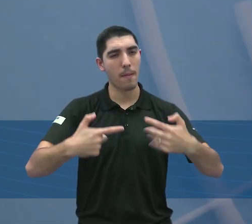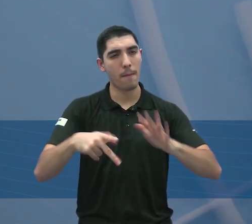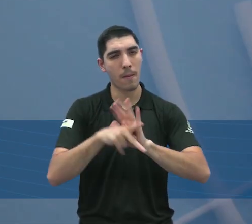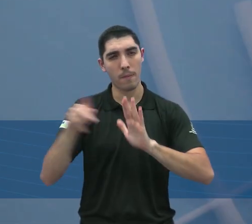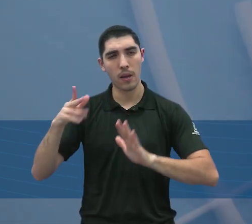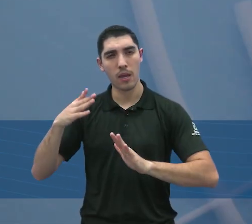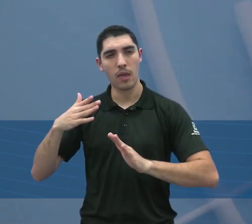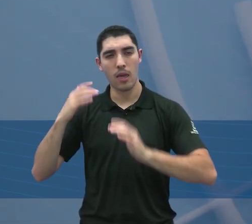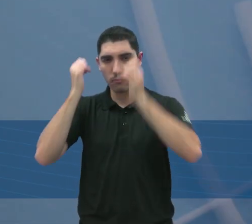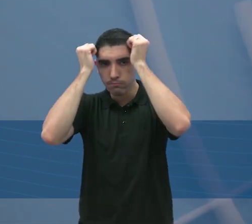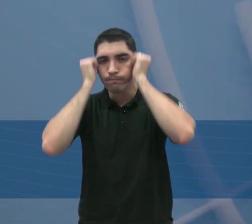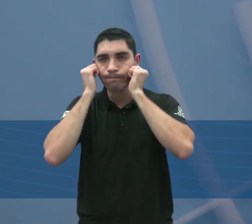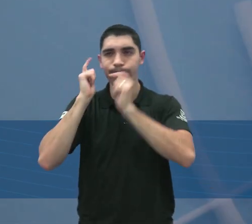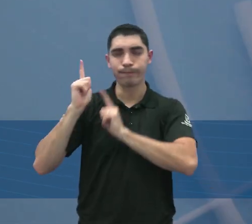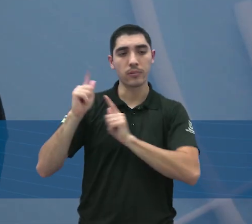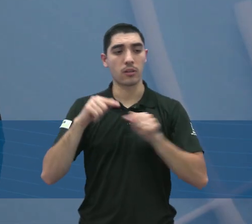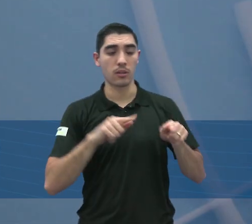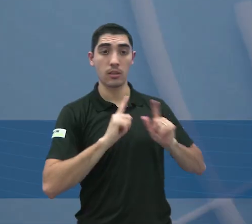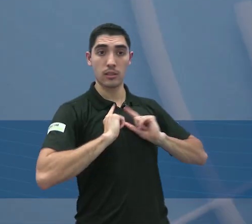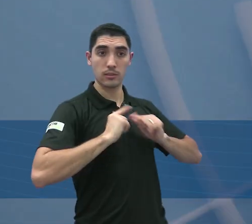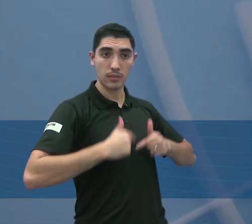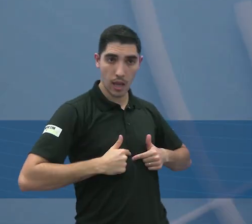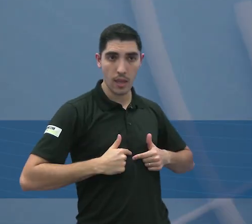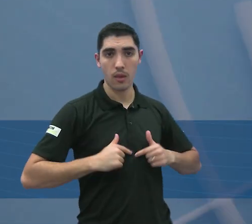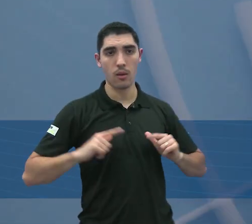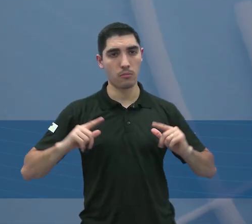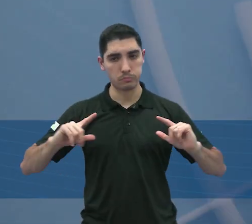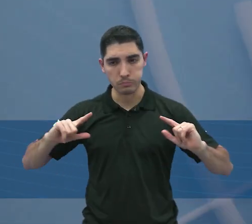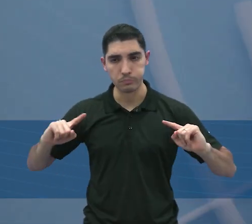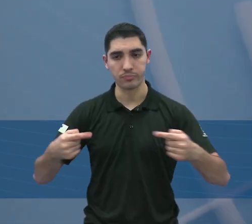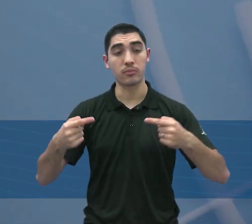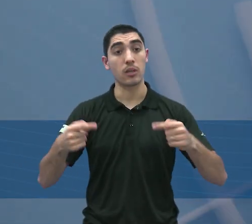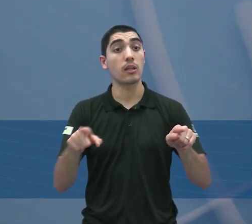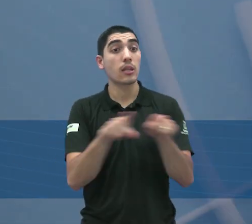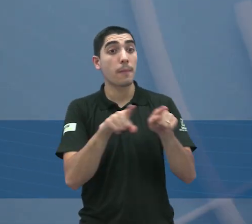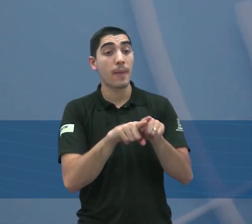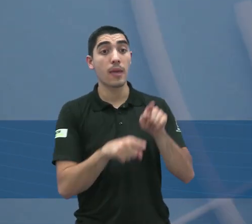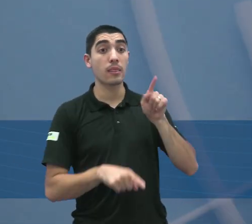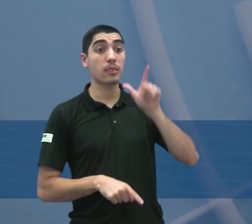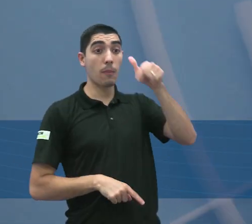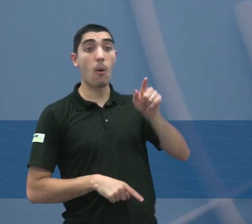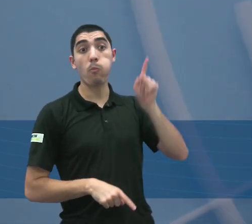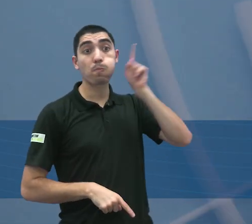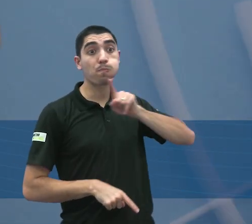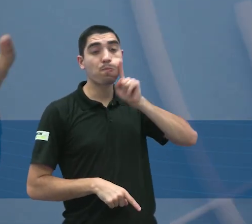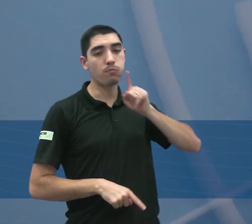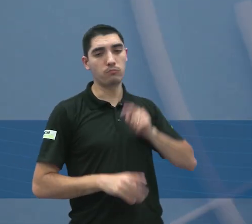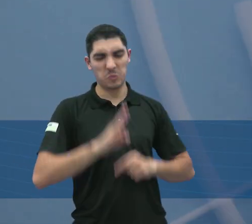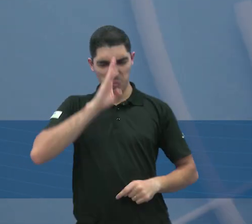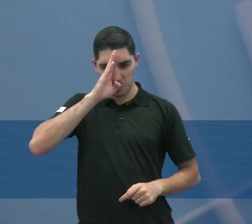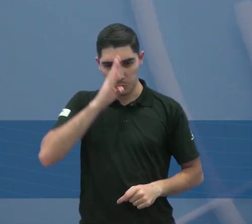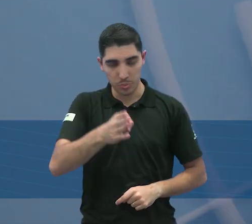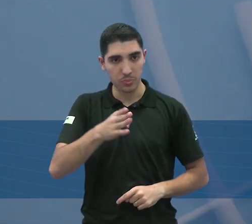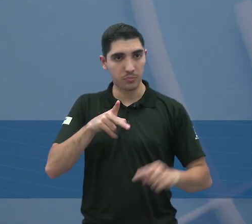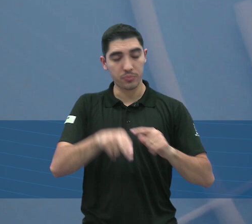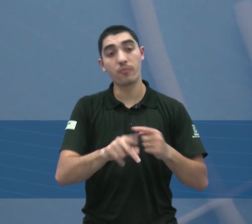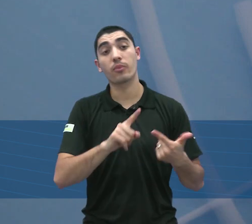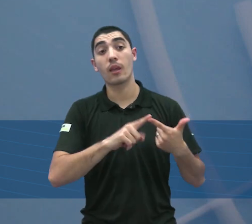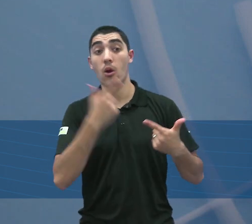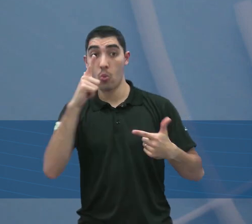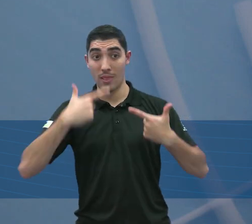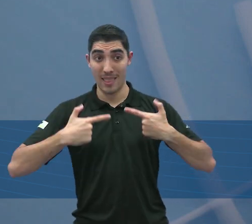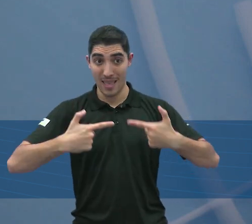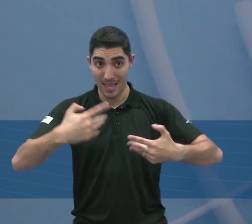Israel, que acabou vetado exclusivamente pelos Estados Unidos. Vale lembrar que a guerra na Ucrânia